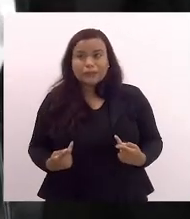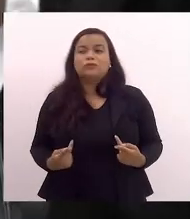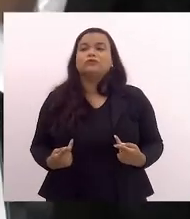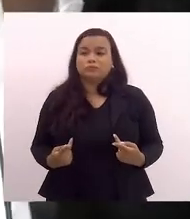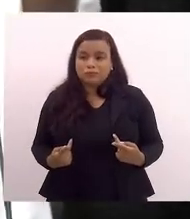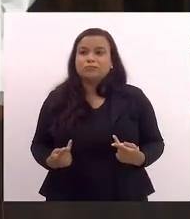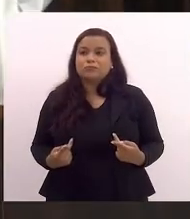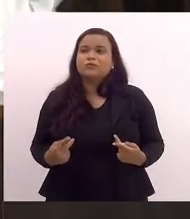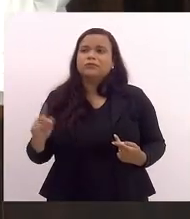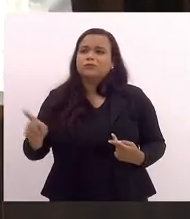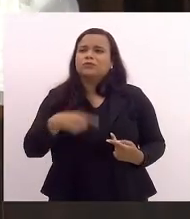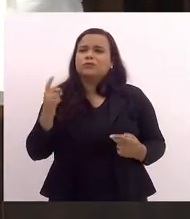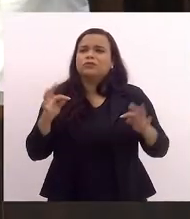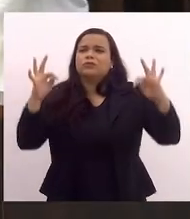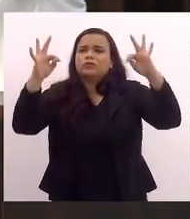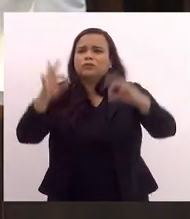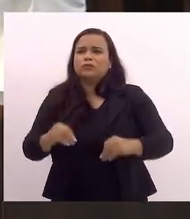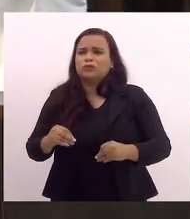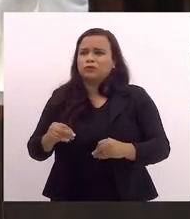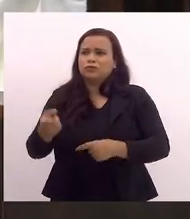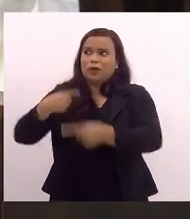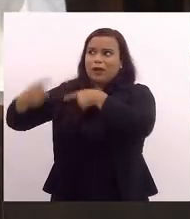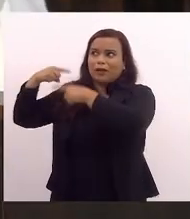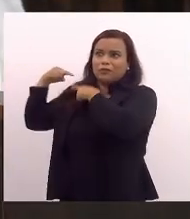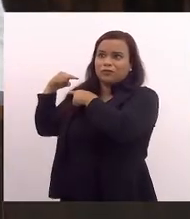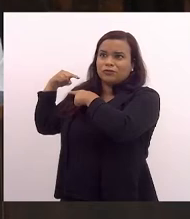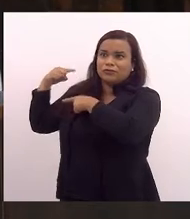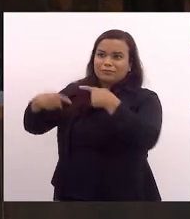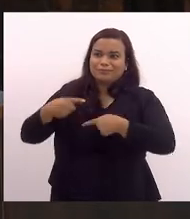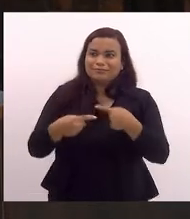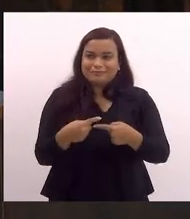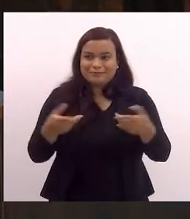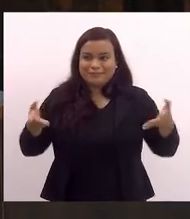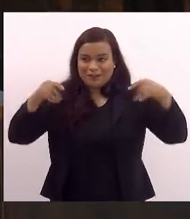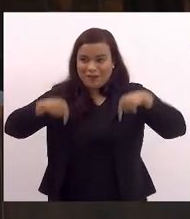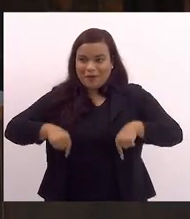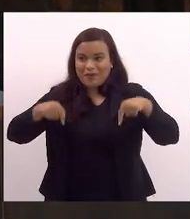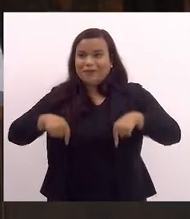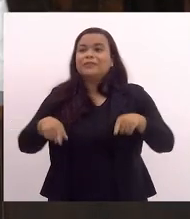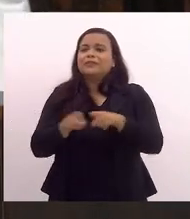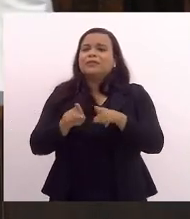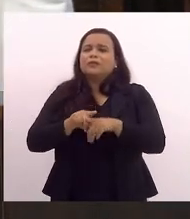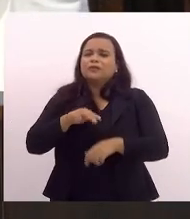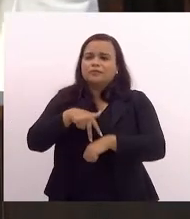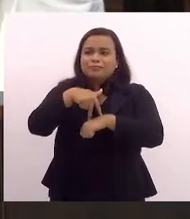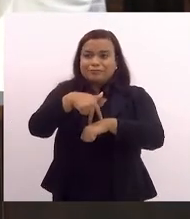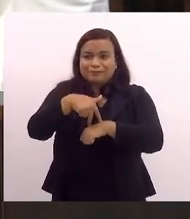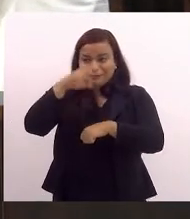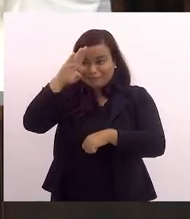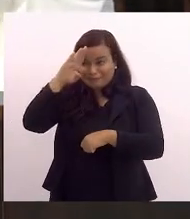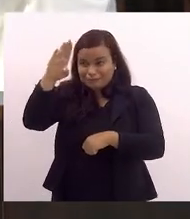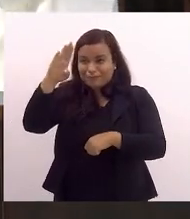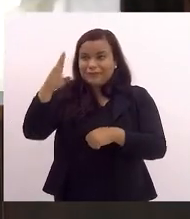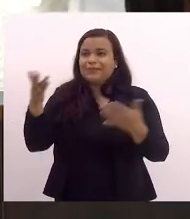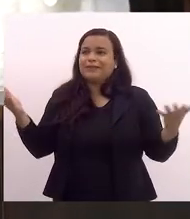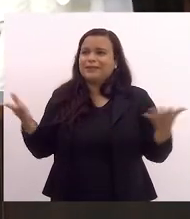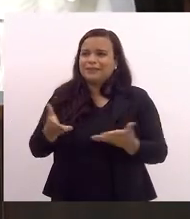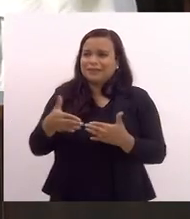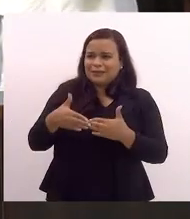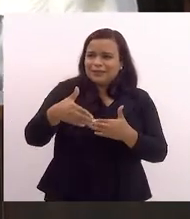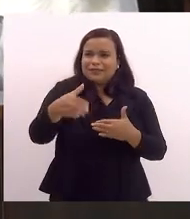pé por todos que vieram antes de nós. Mas fiquemos de pé principalmente pelos que ainda